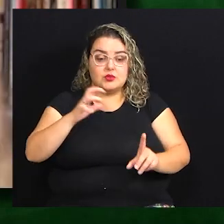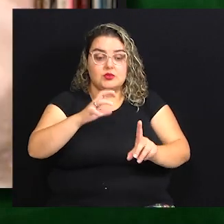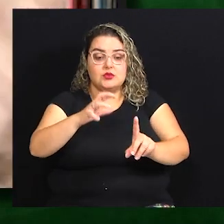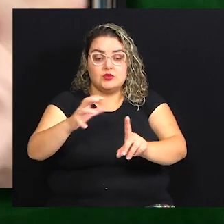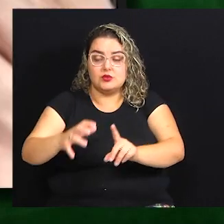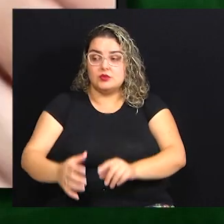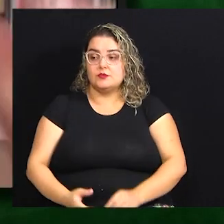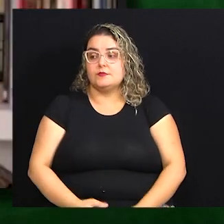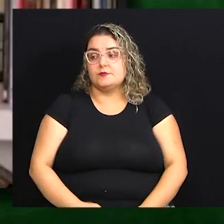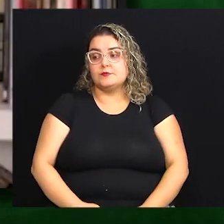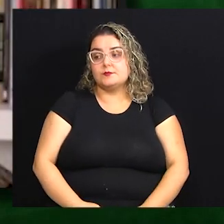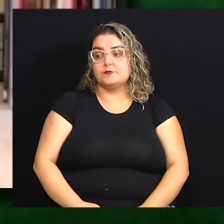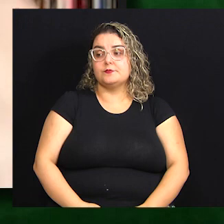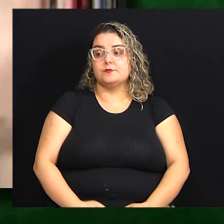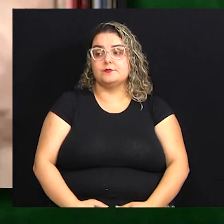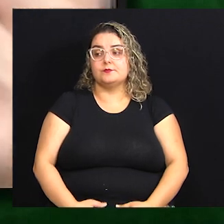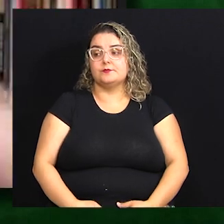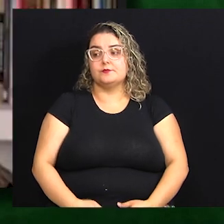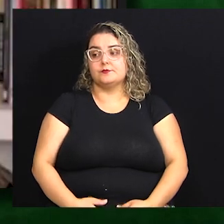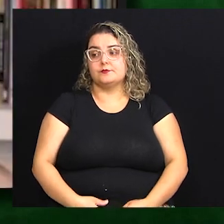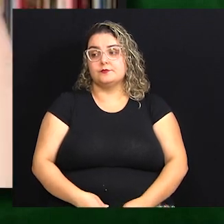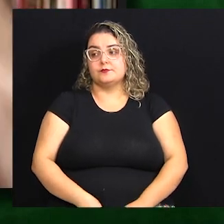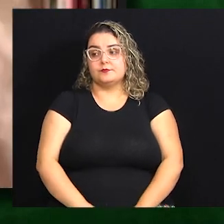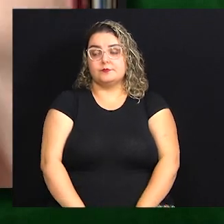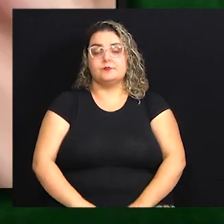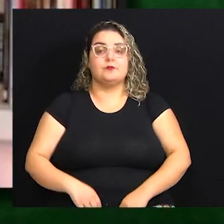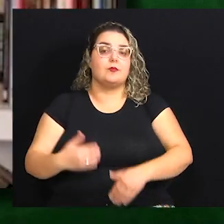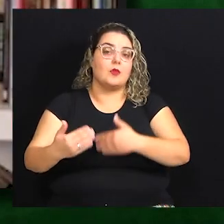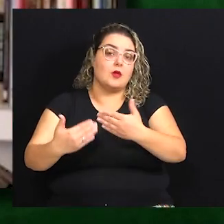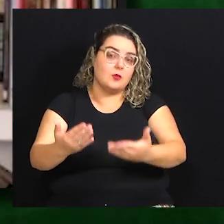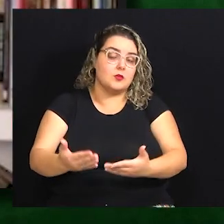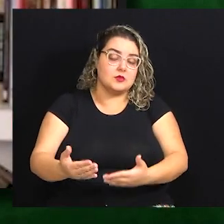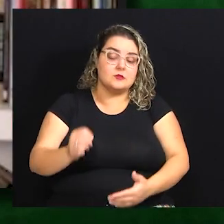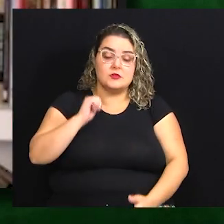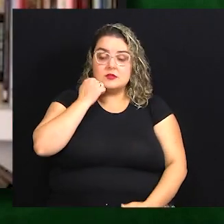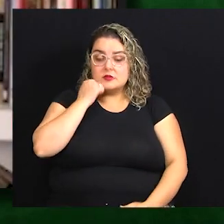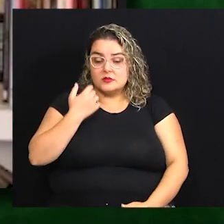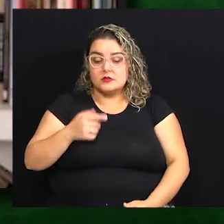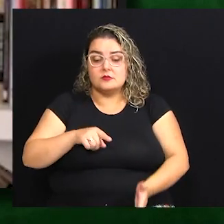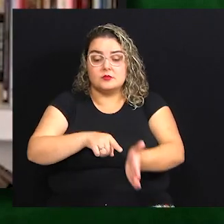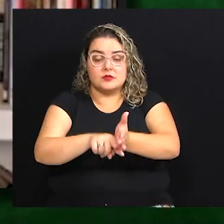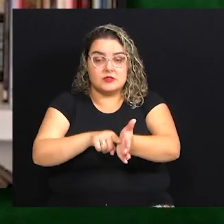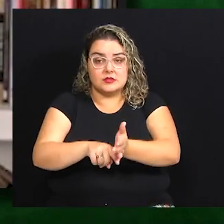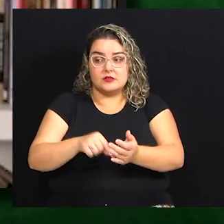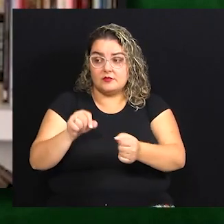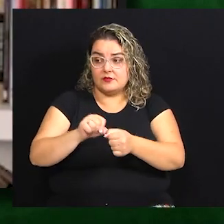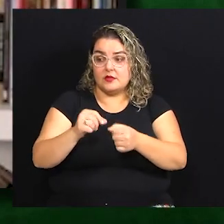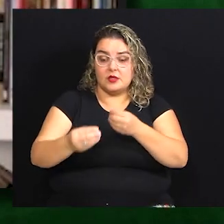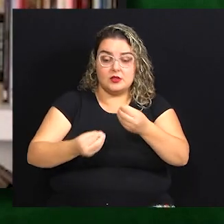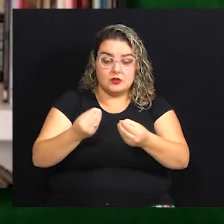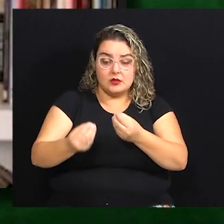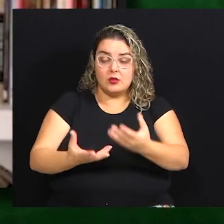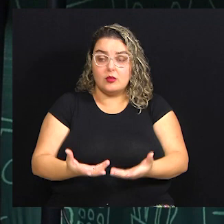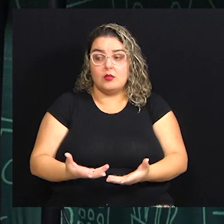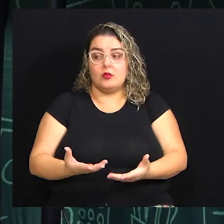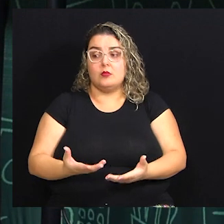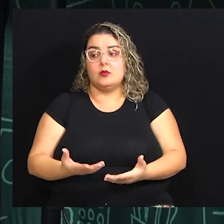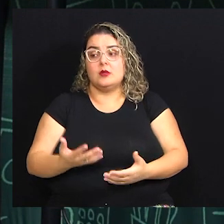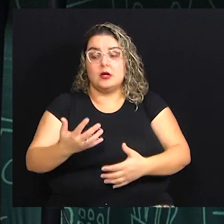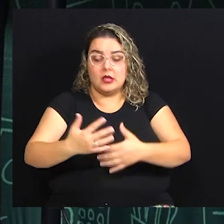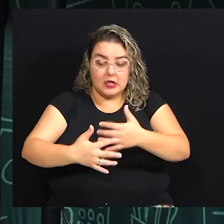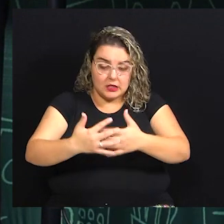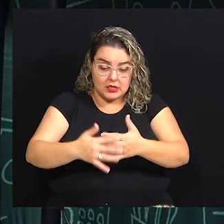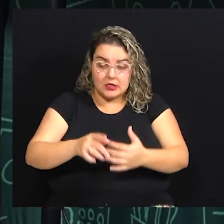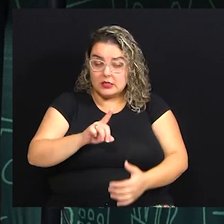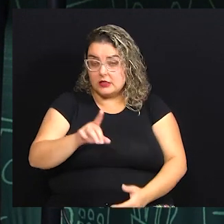impacto em procedimentos científicos, em pesquisas de ciência realizadas, como é que isso, de alguma maneira,